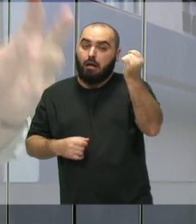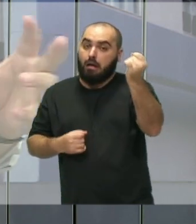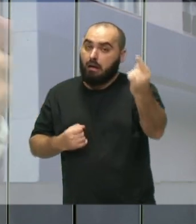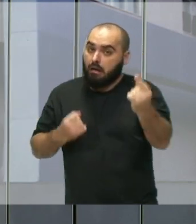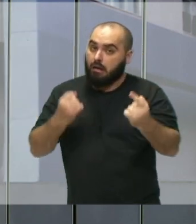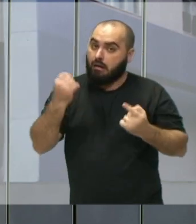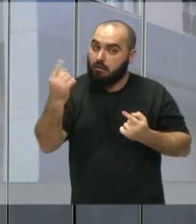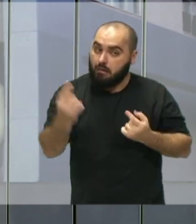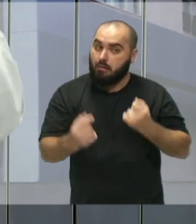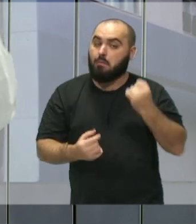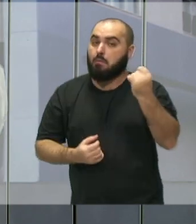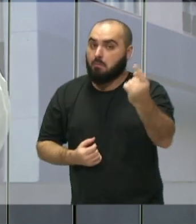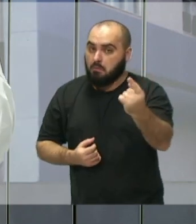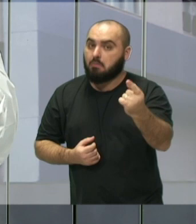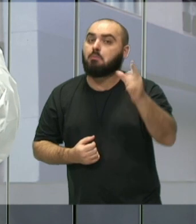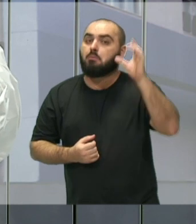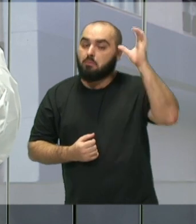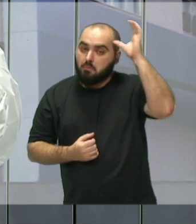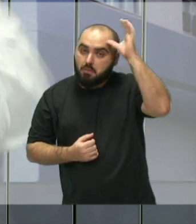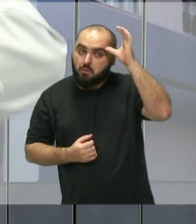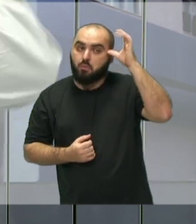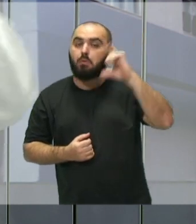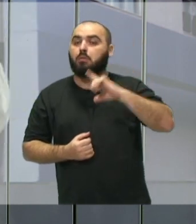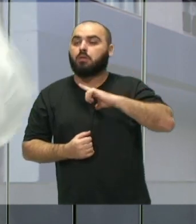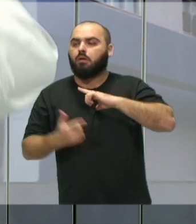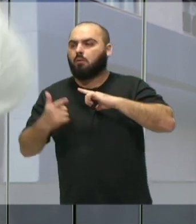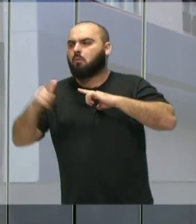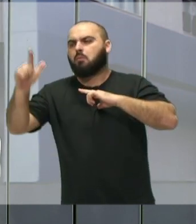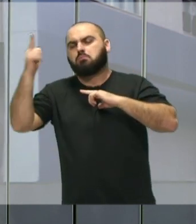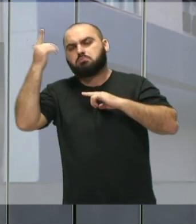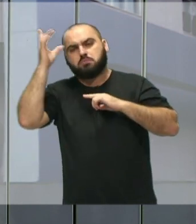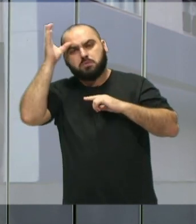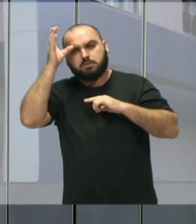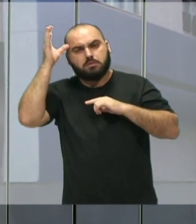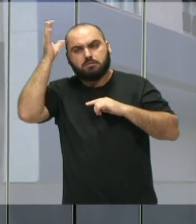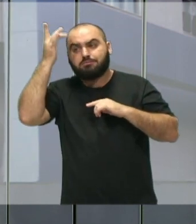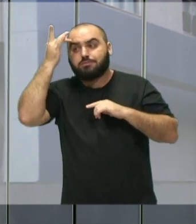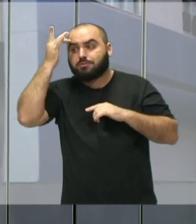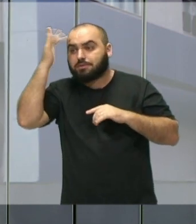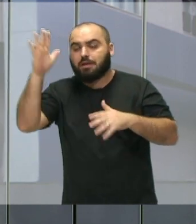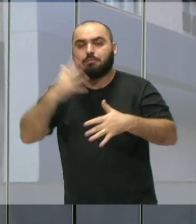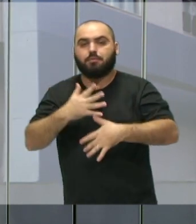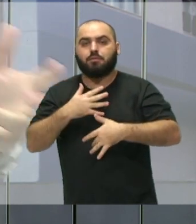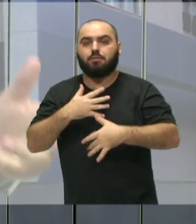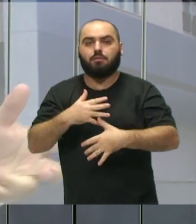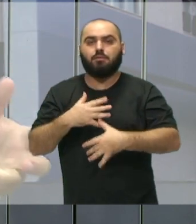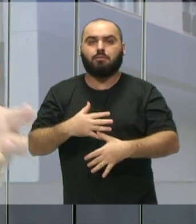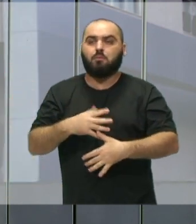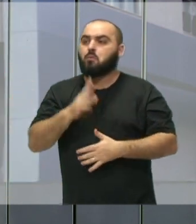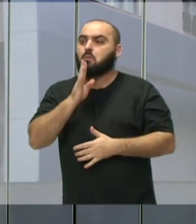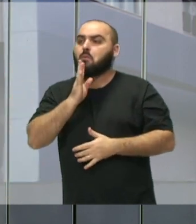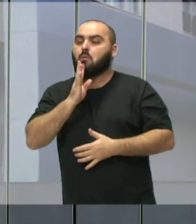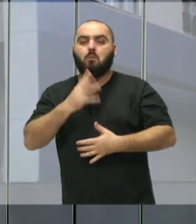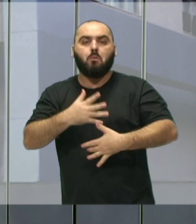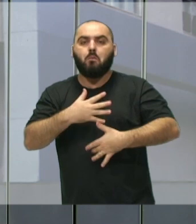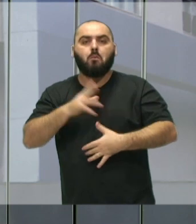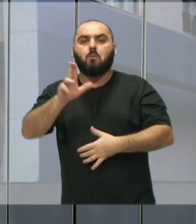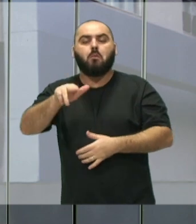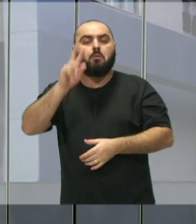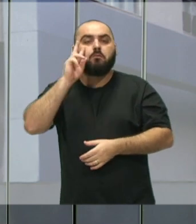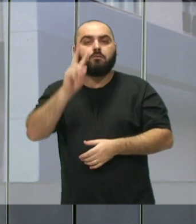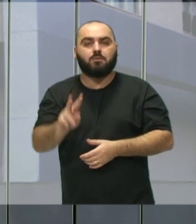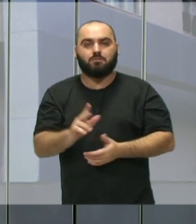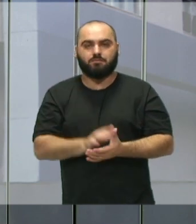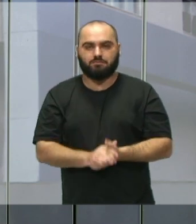não generalizando, a consciência da existência do autismo, infelizmente. Algumas não têm. Então,